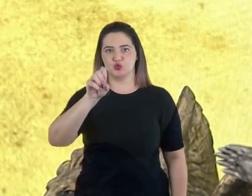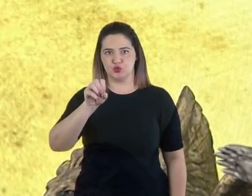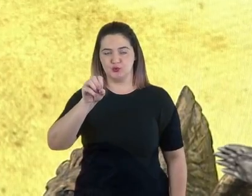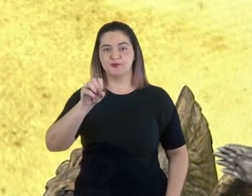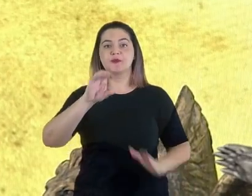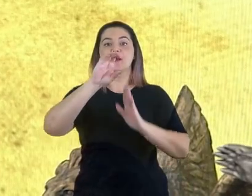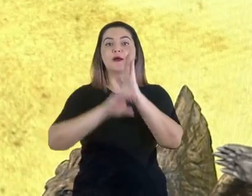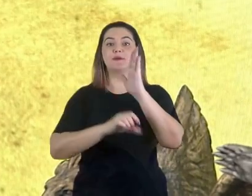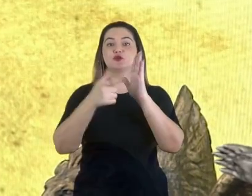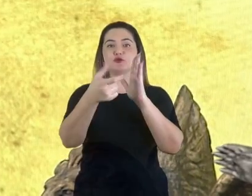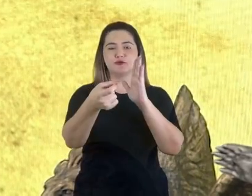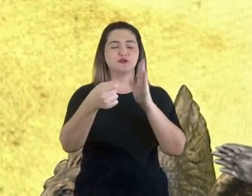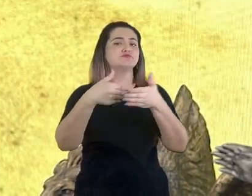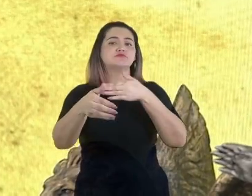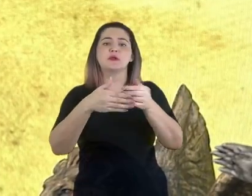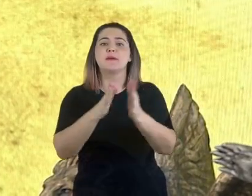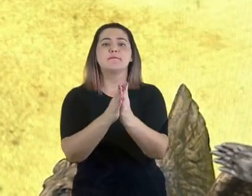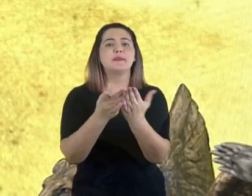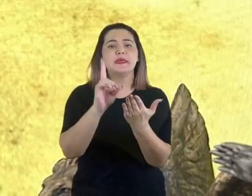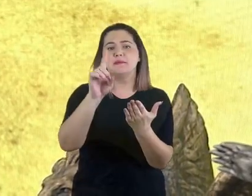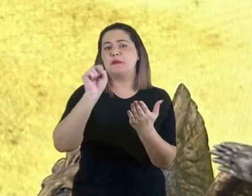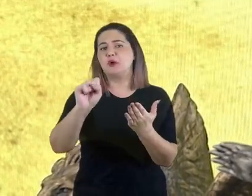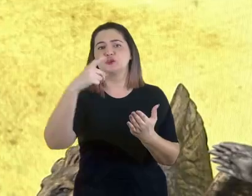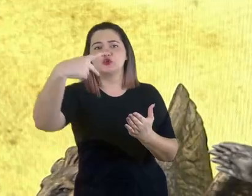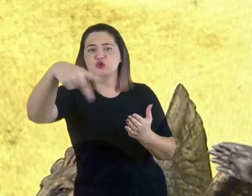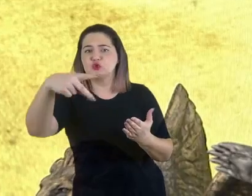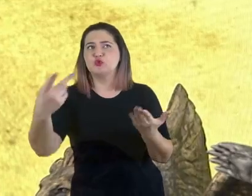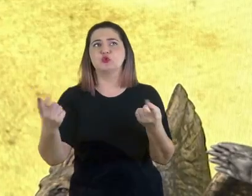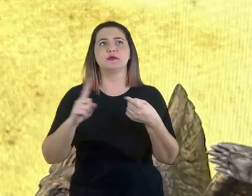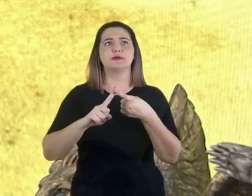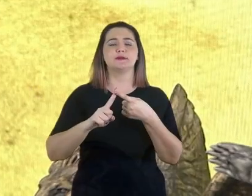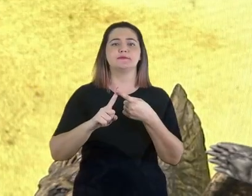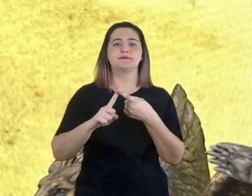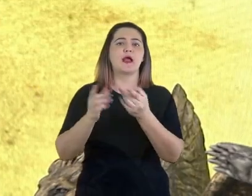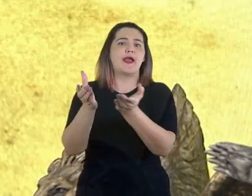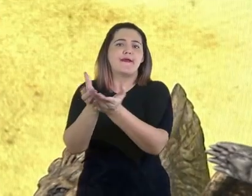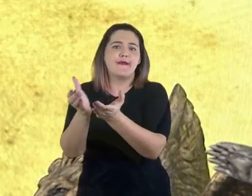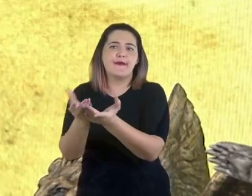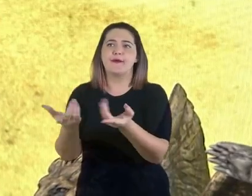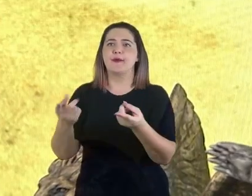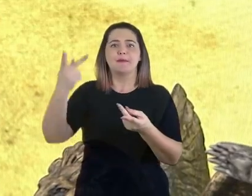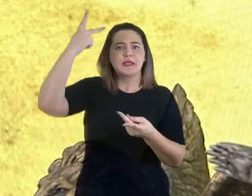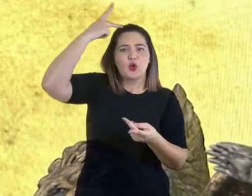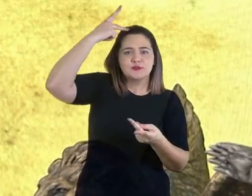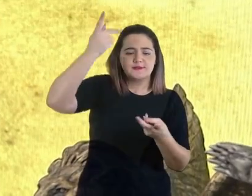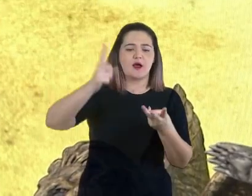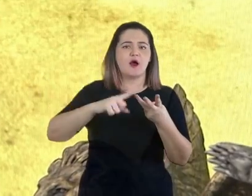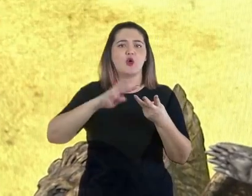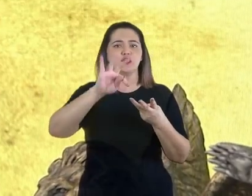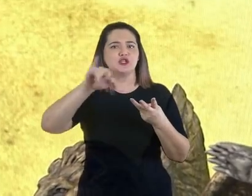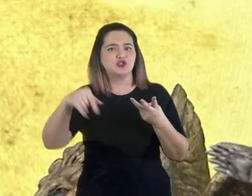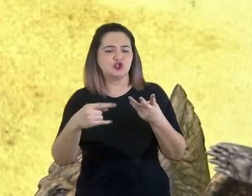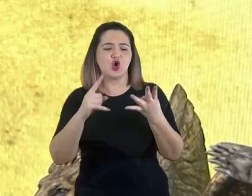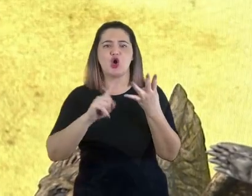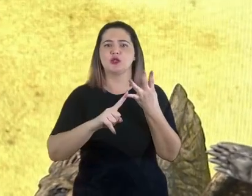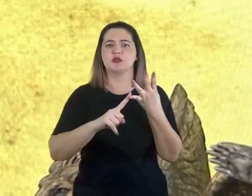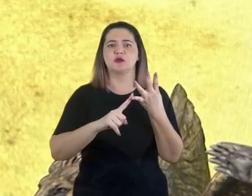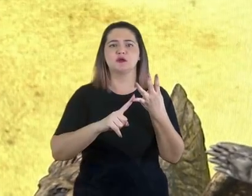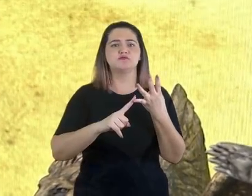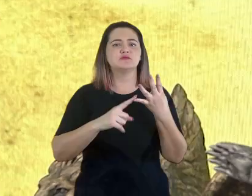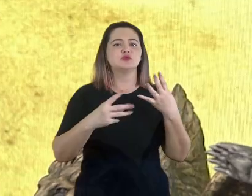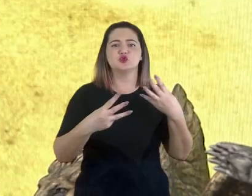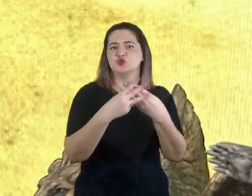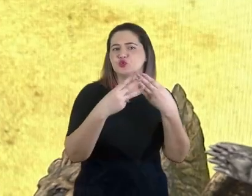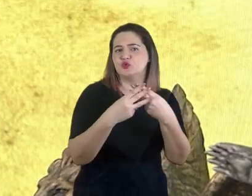uma Bíblia de Testemunhos de Jeová, uma Bíblia católica, judaica, a Bíblia de Jerusalém, a João Ferreira de Almeida, não